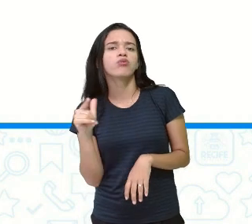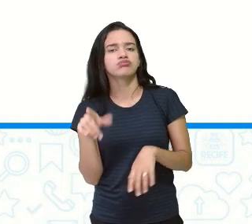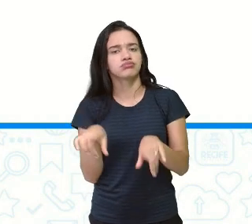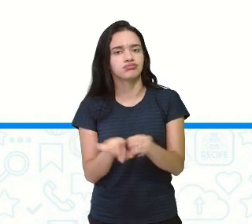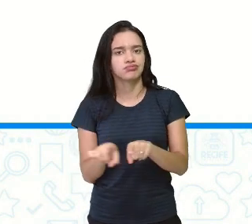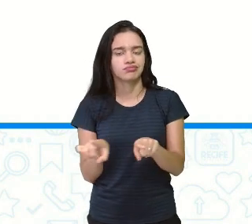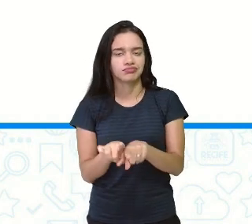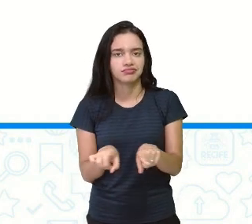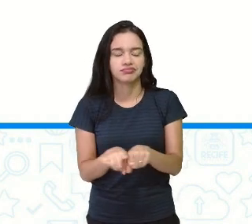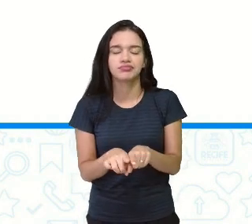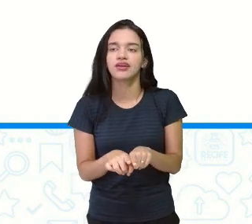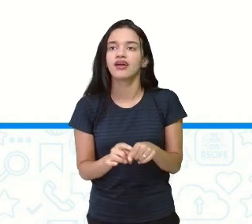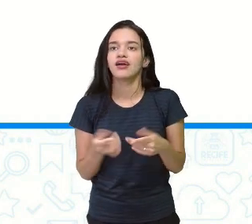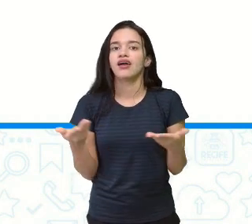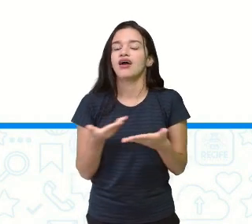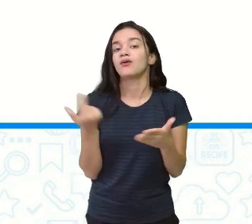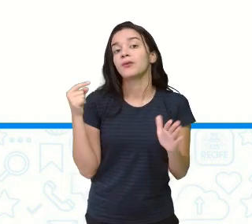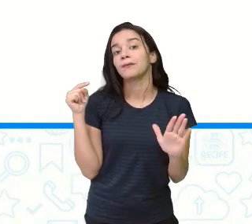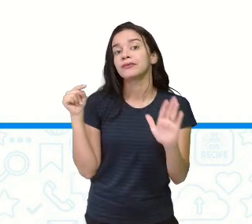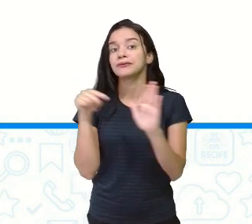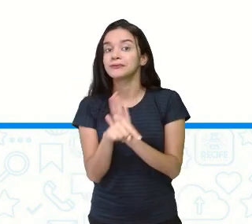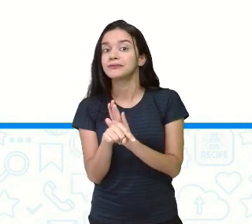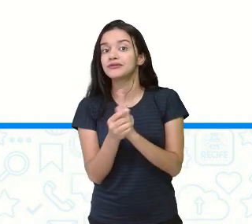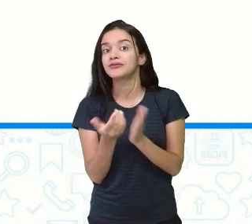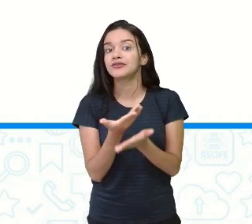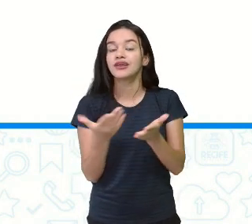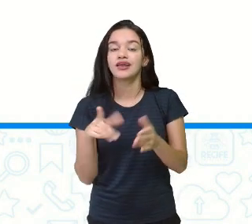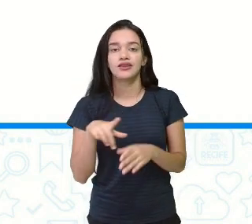unidade de medida. E aí eu pergunto a vocês,